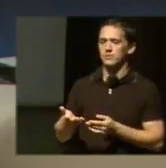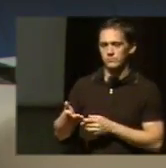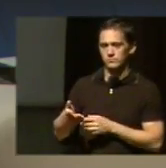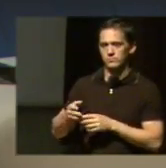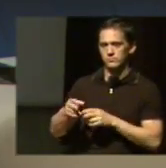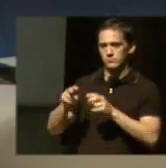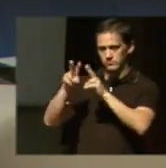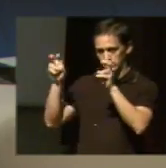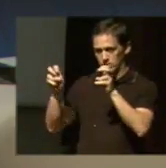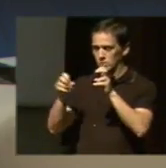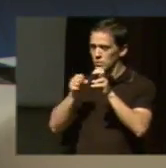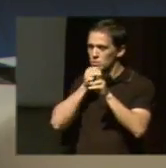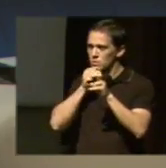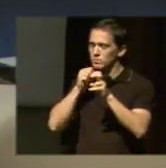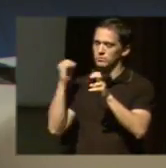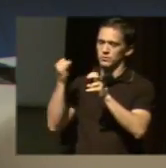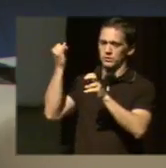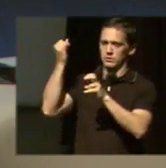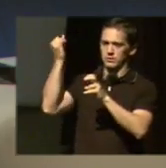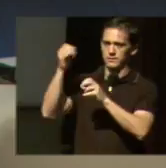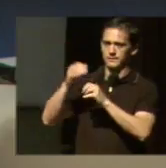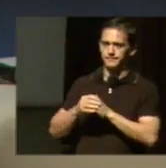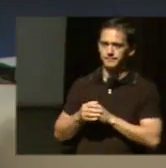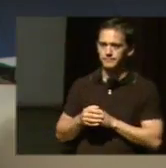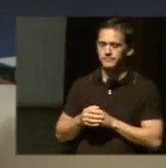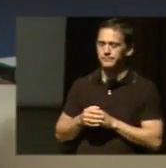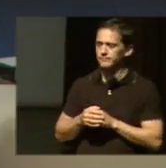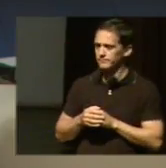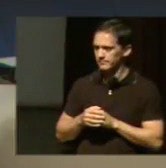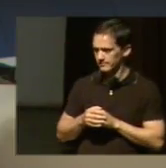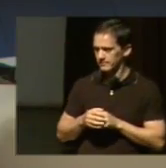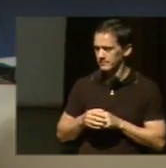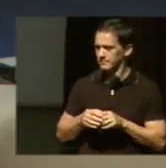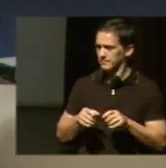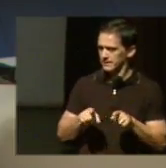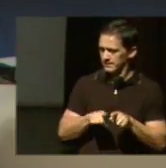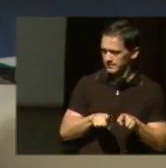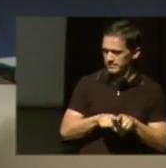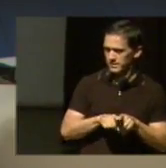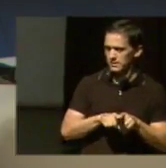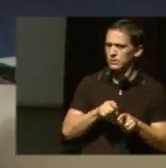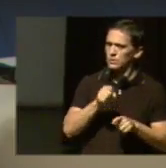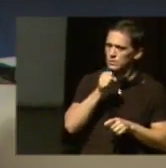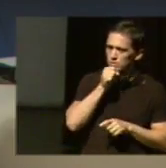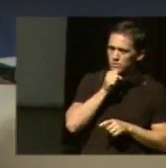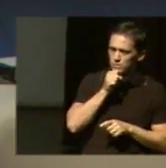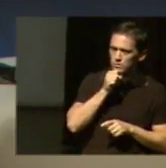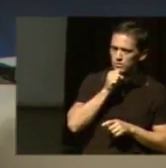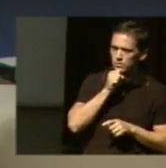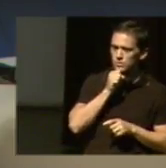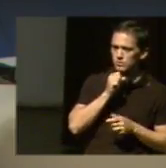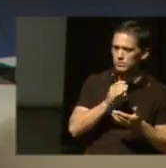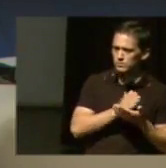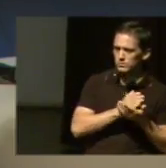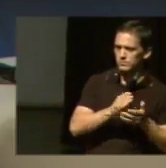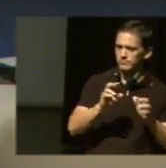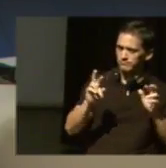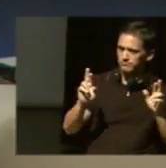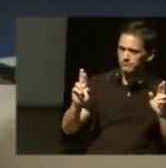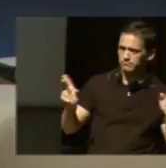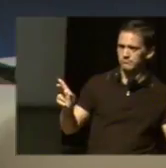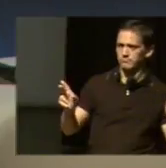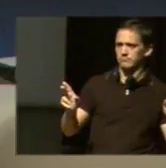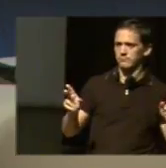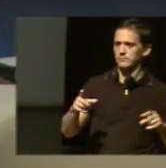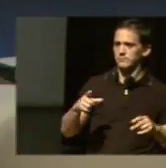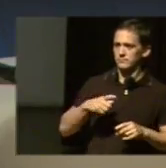neste ponto eu lembro ainda da fala do Michael, a velhice é muito diferente. Vai ter muitas pessoas